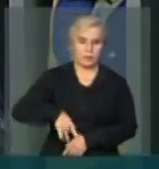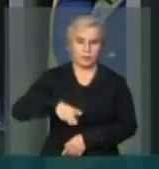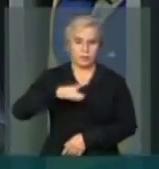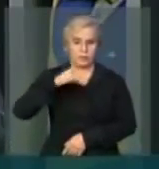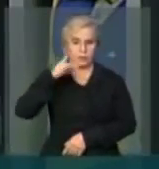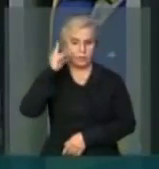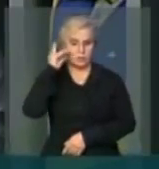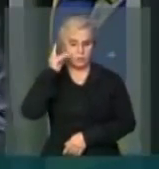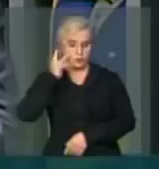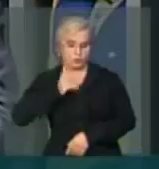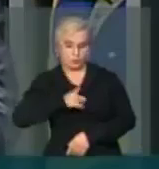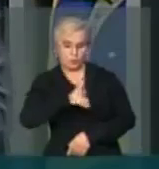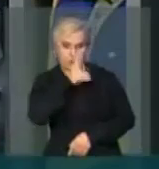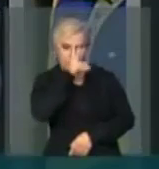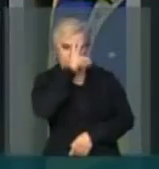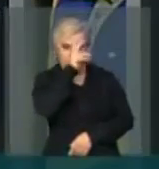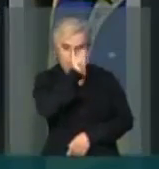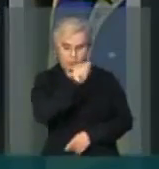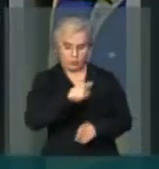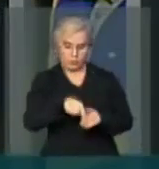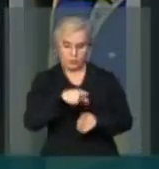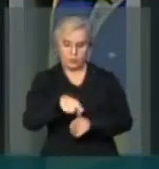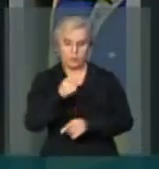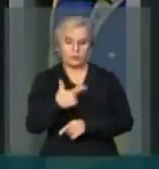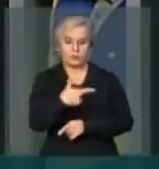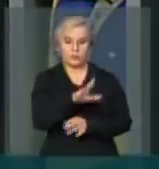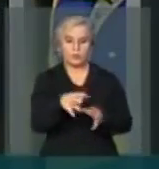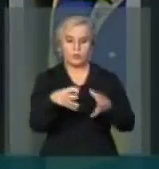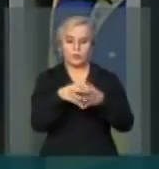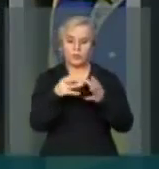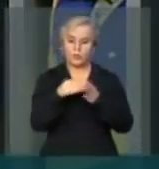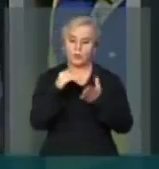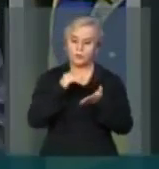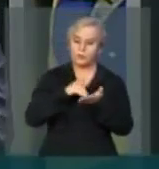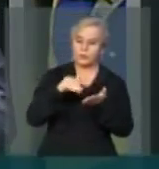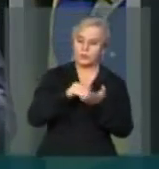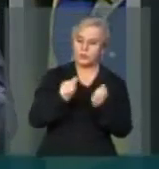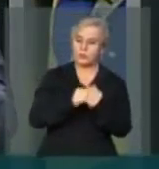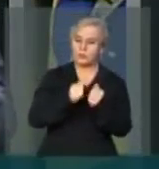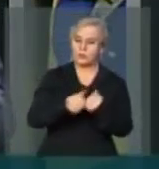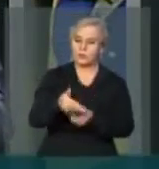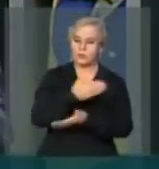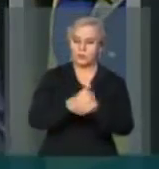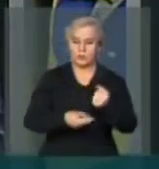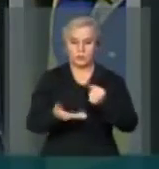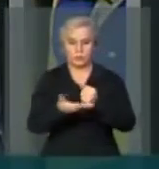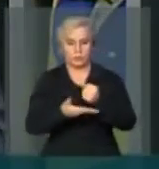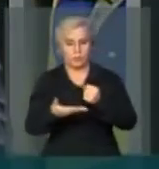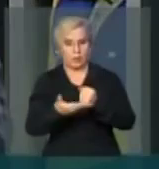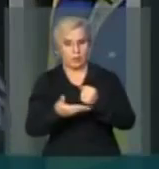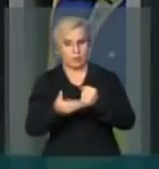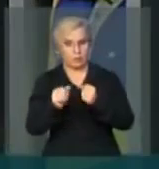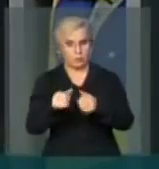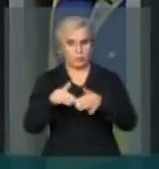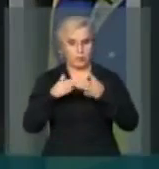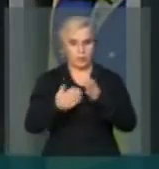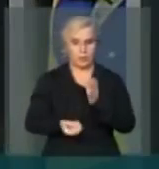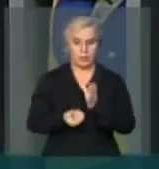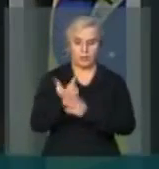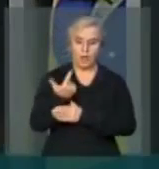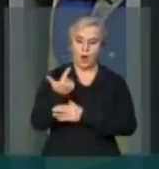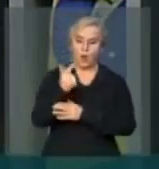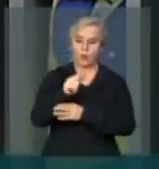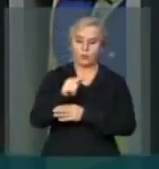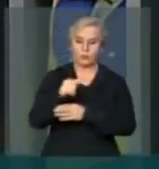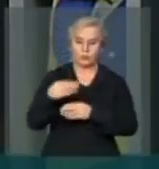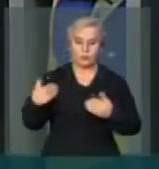de ministro, ela, com a base parlamentar que ela montaria e criaria um novo ministério. Não deu certo, daqui